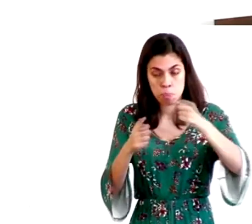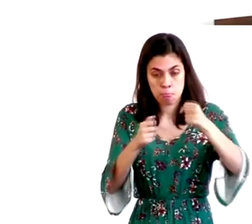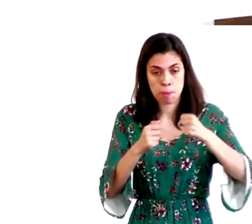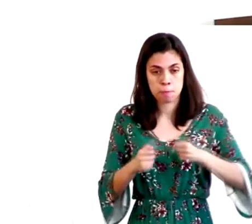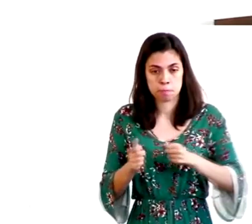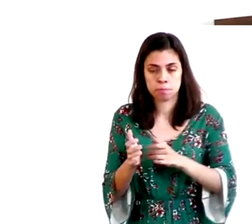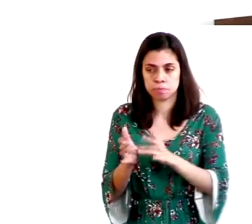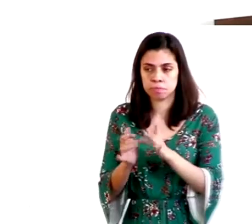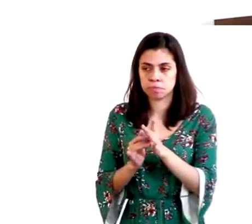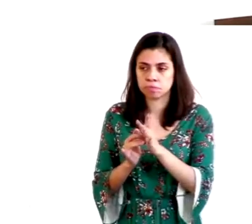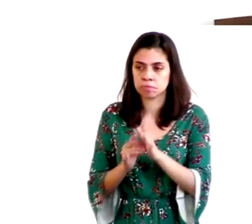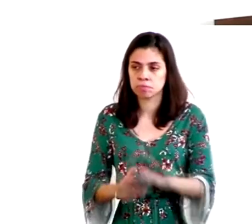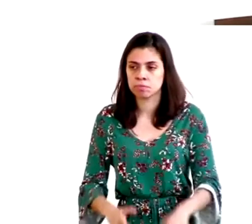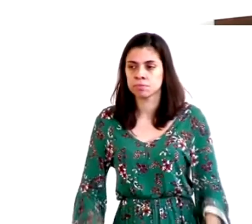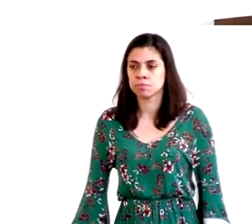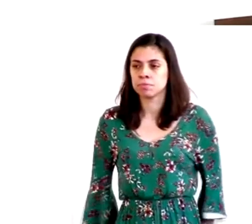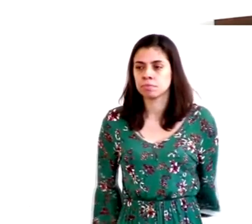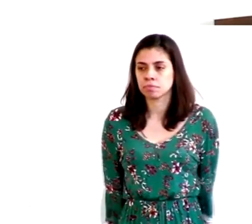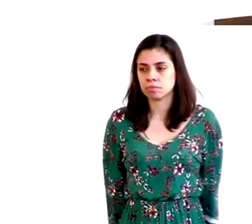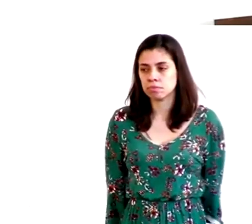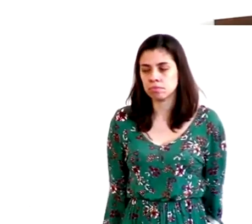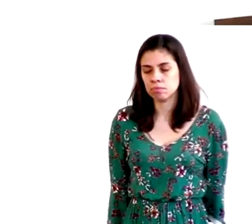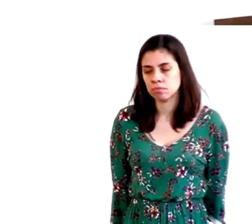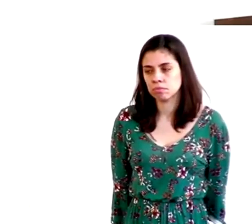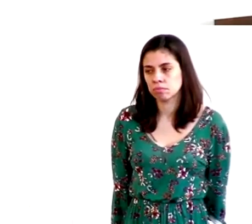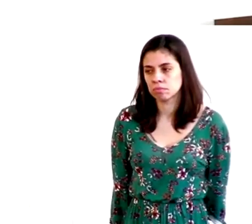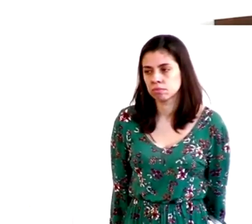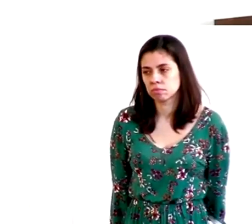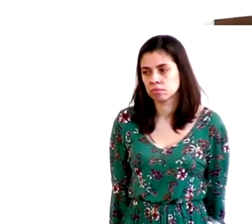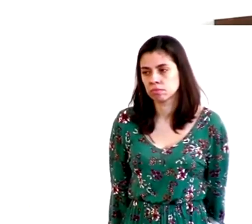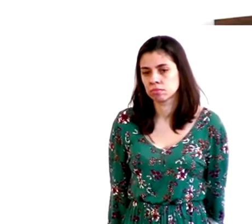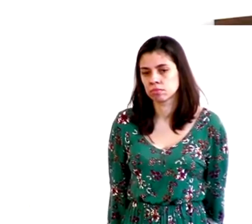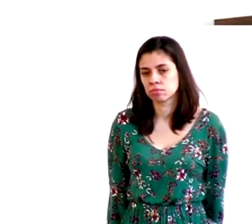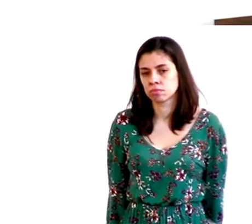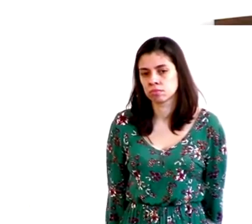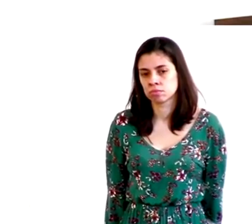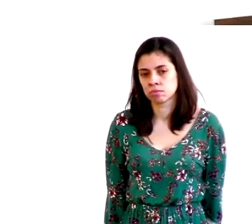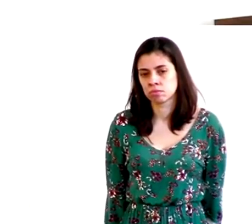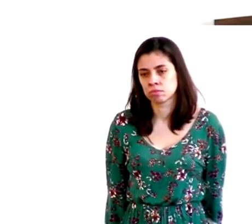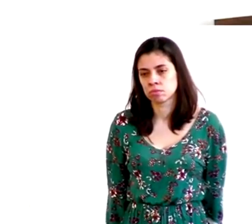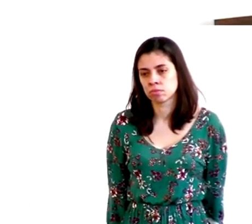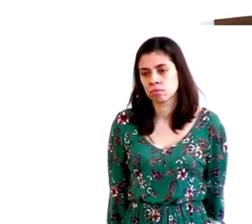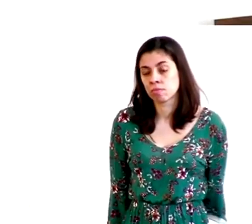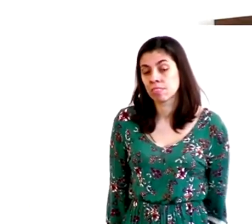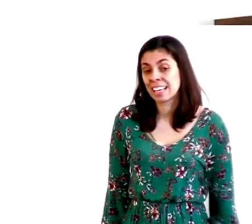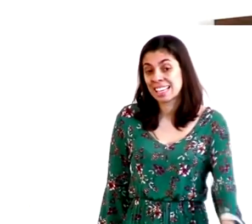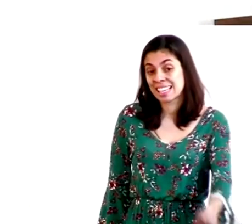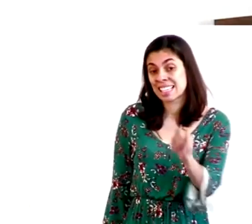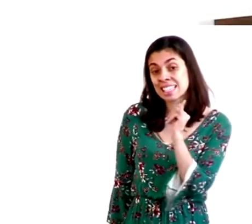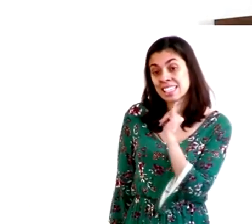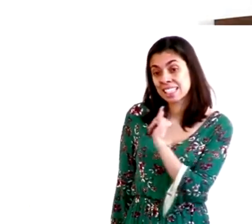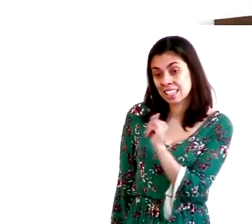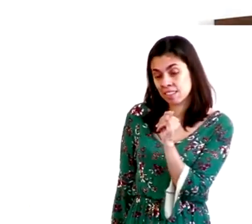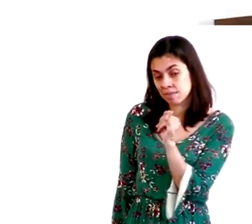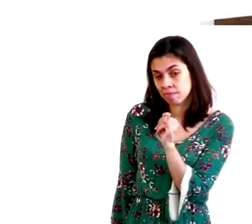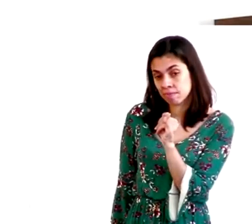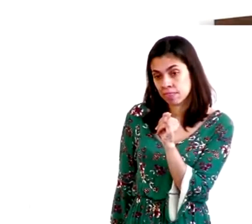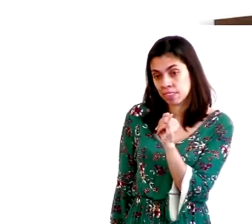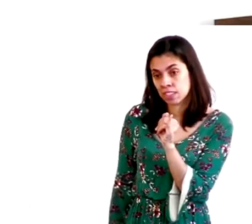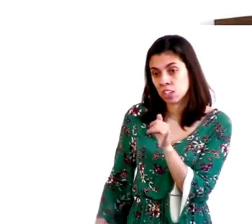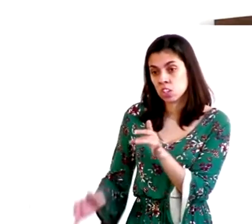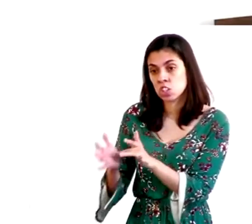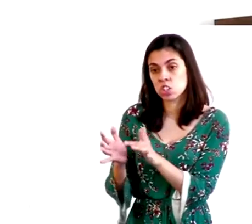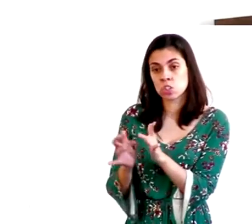respeito disso disse, abre aspas, se Cristo não é Senhor de tudo,